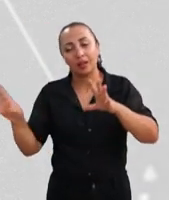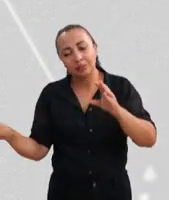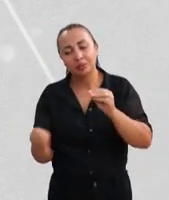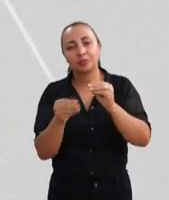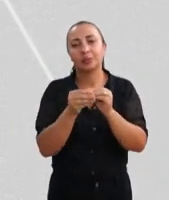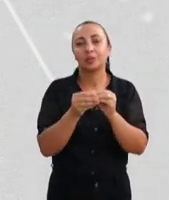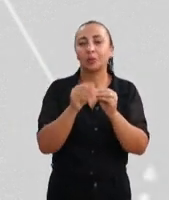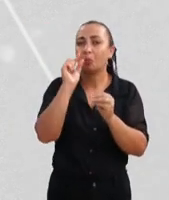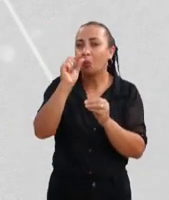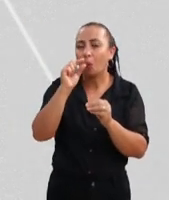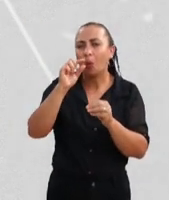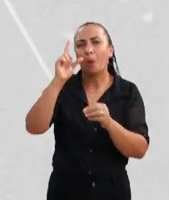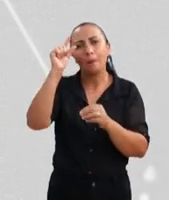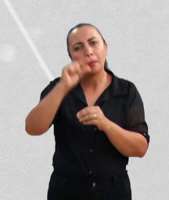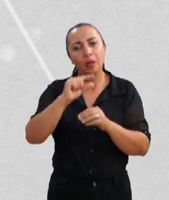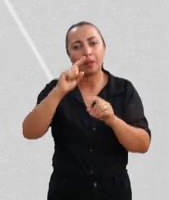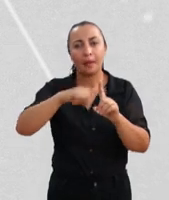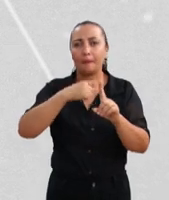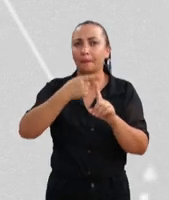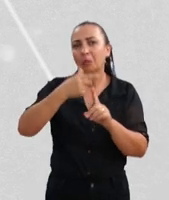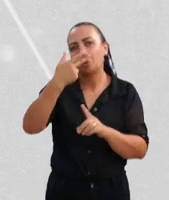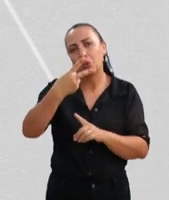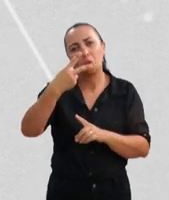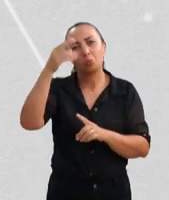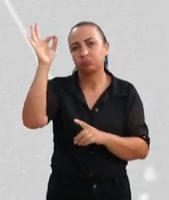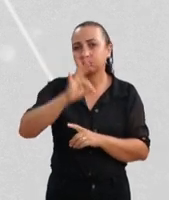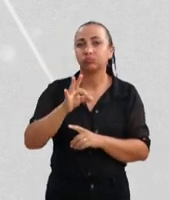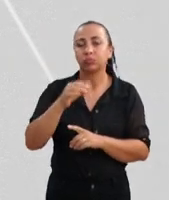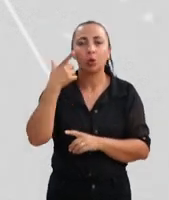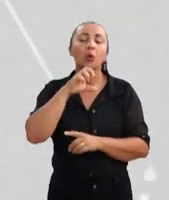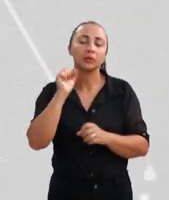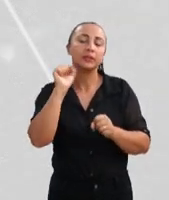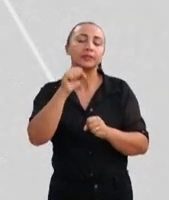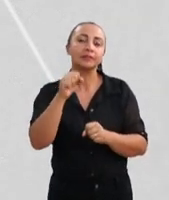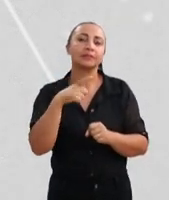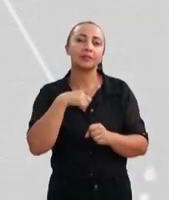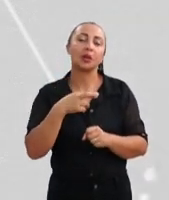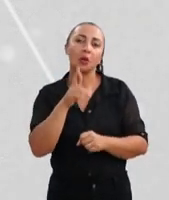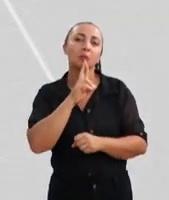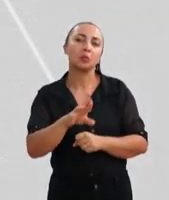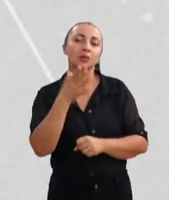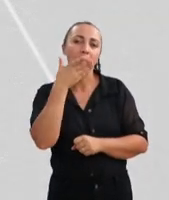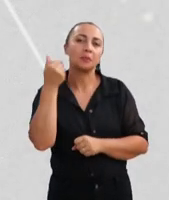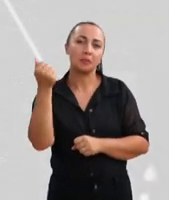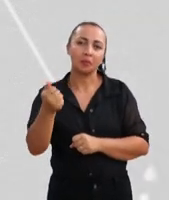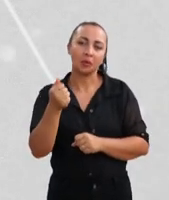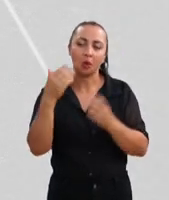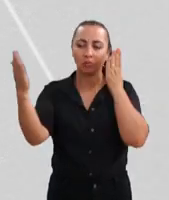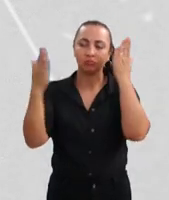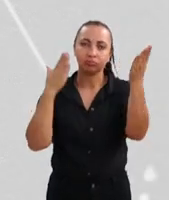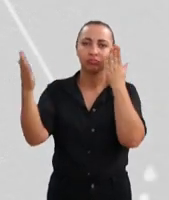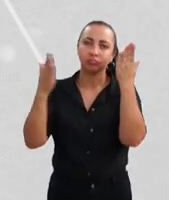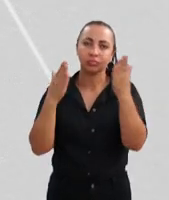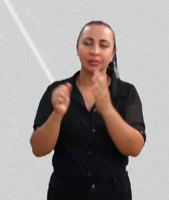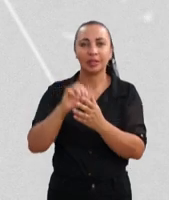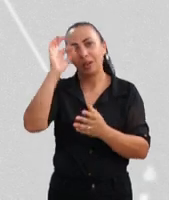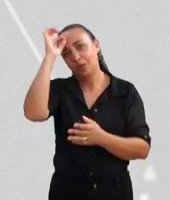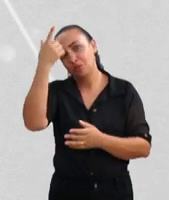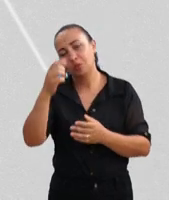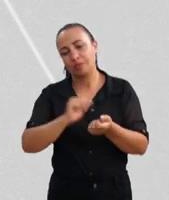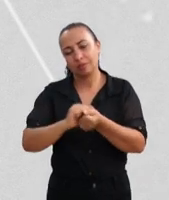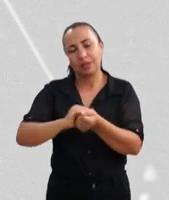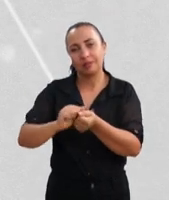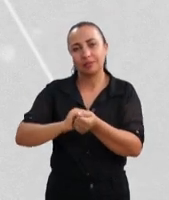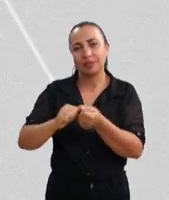adicionando uma concentração um pouco menor que foi a de 2%, a gente consegue sim ter um resultado bem melhor quando comparado